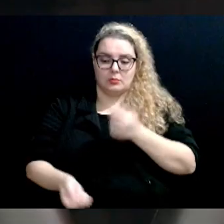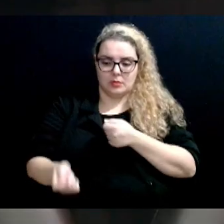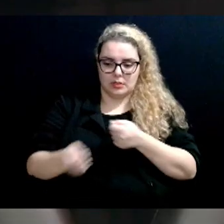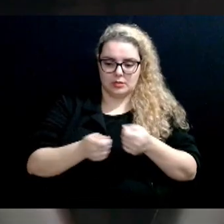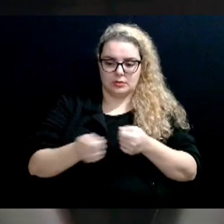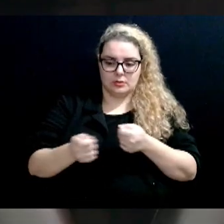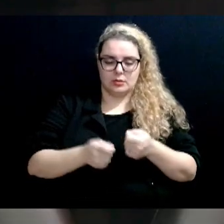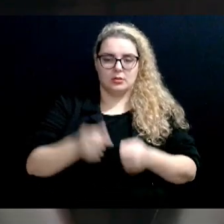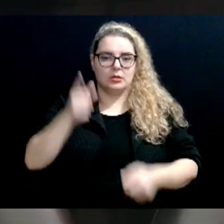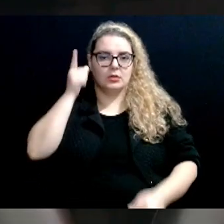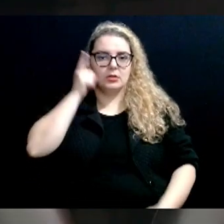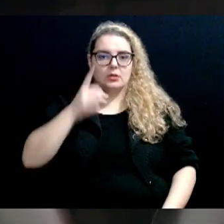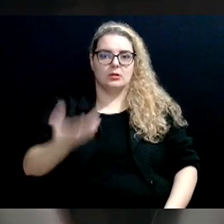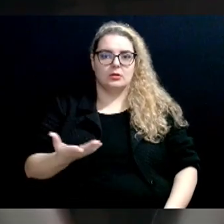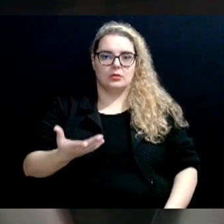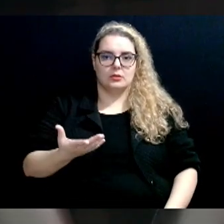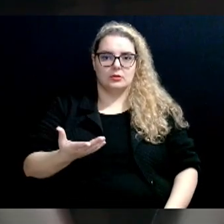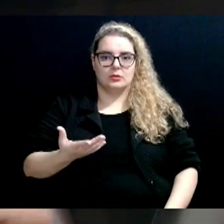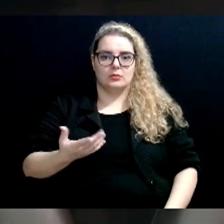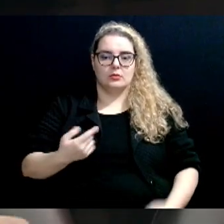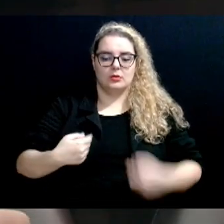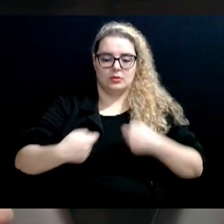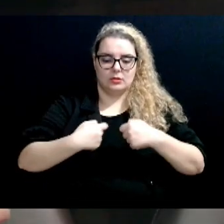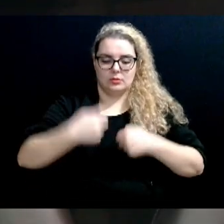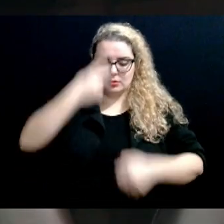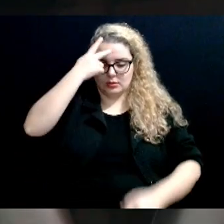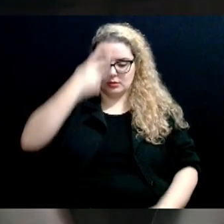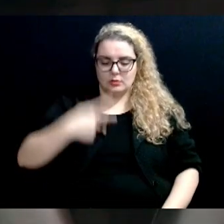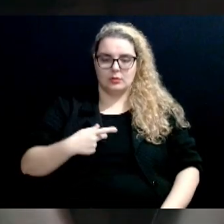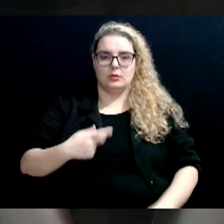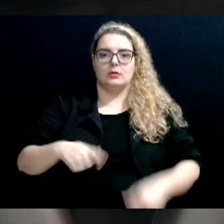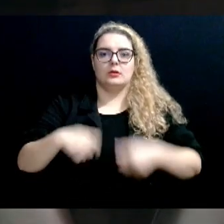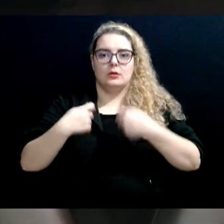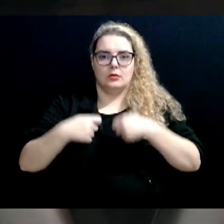se autorregular, precisa procurar